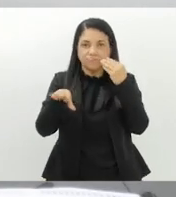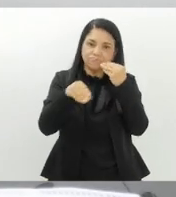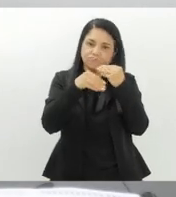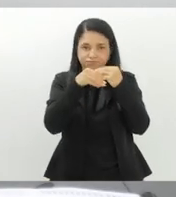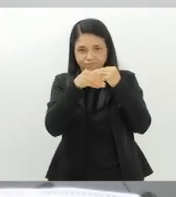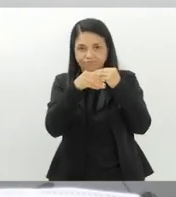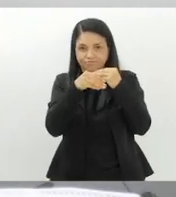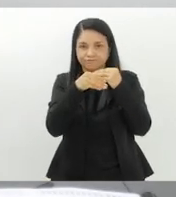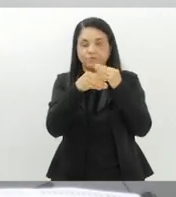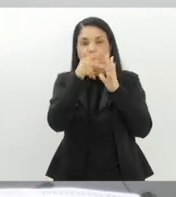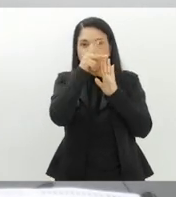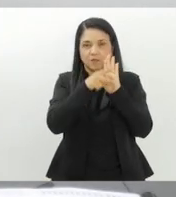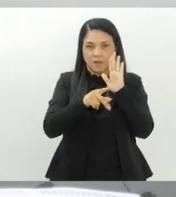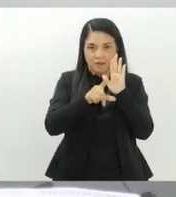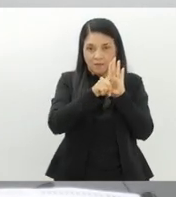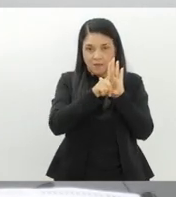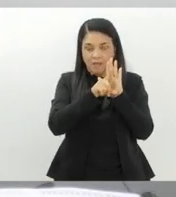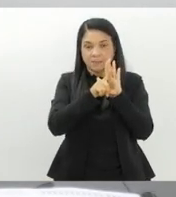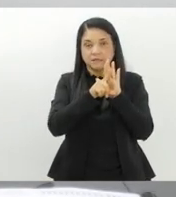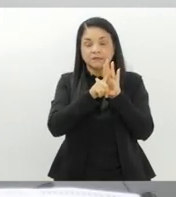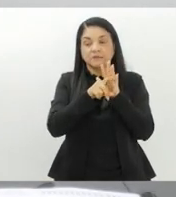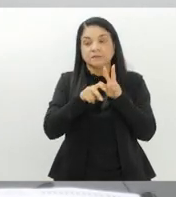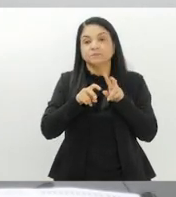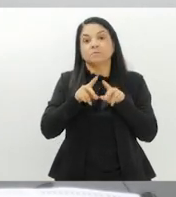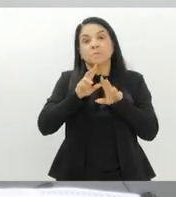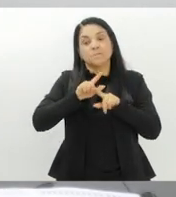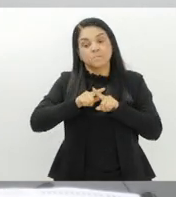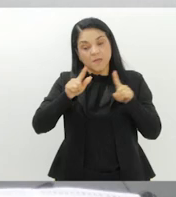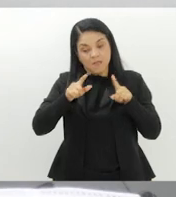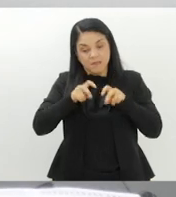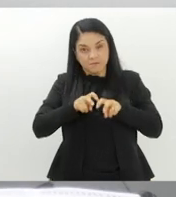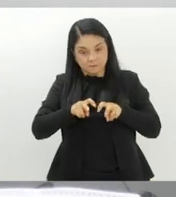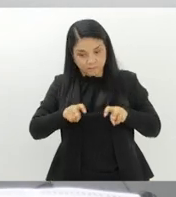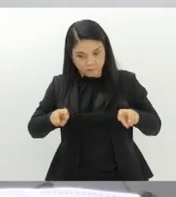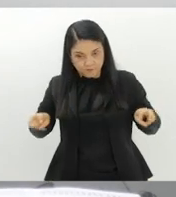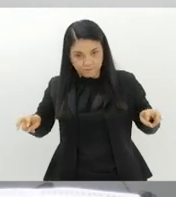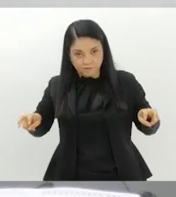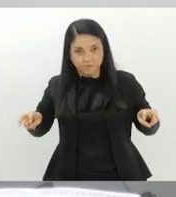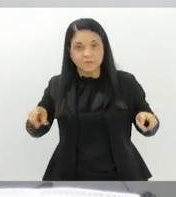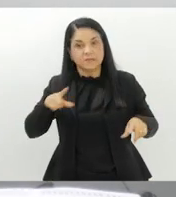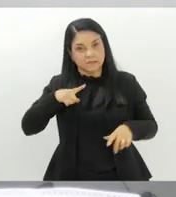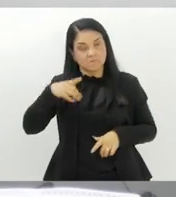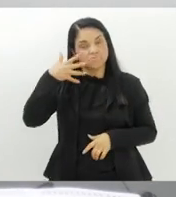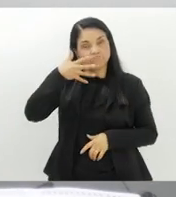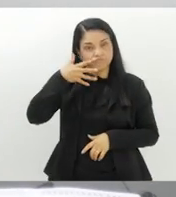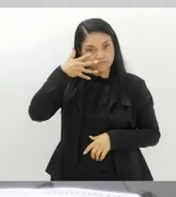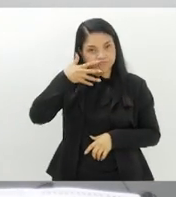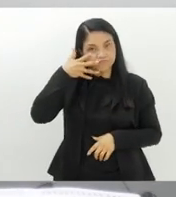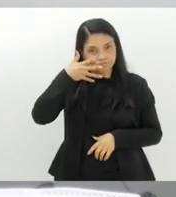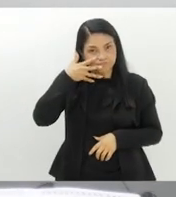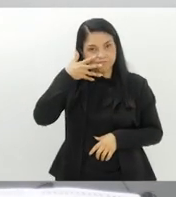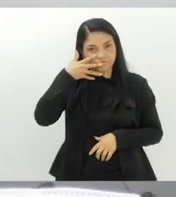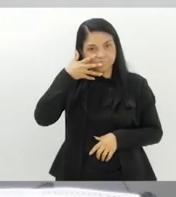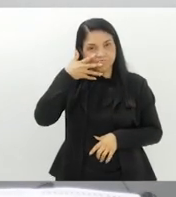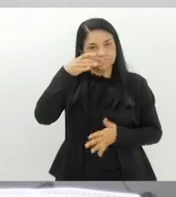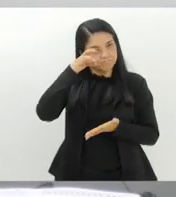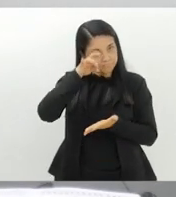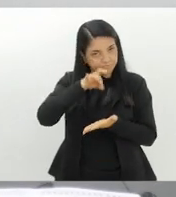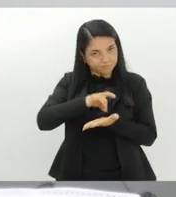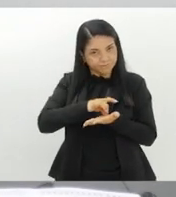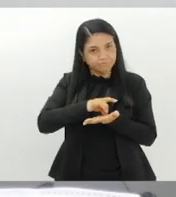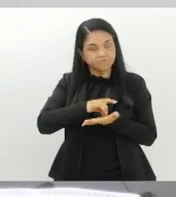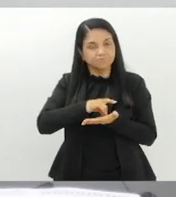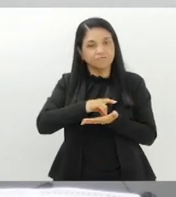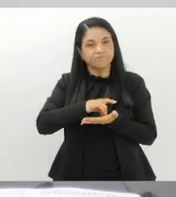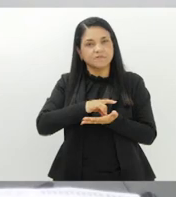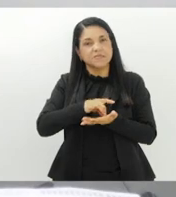então, mesmo as pessoas da mesa, elas vão ter direito a uma fala agora, a gente espera que seja